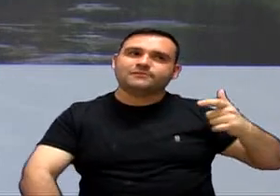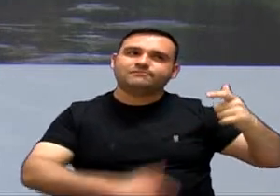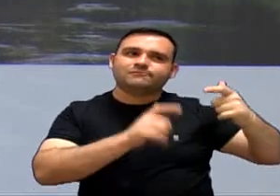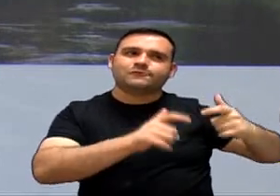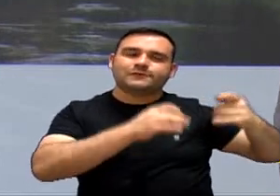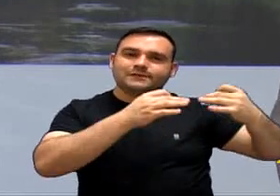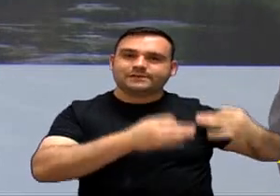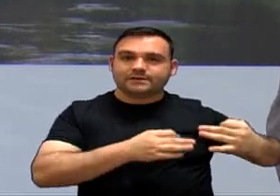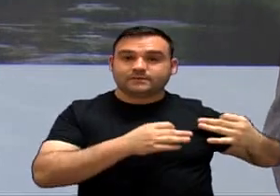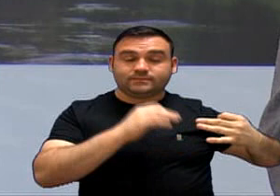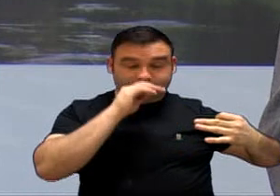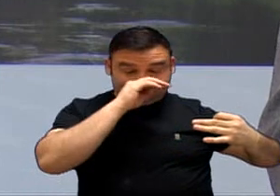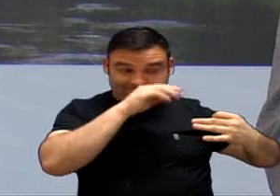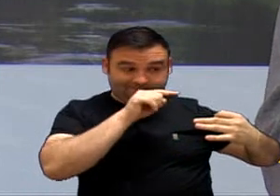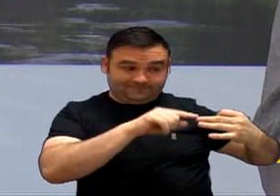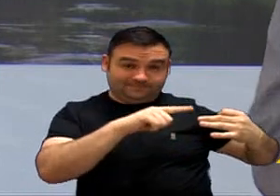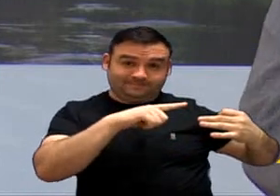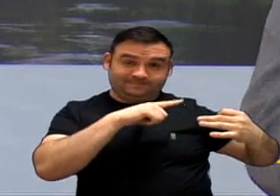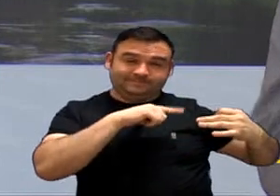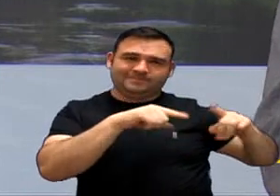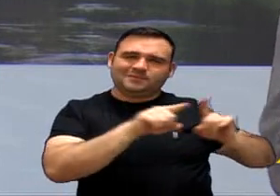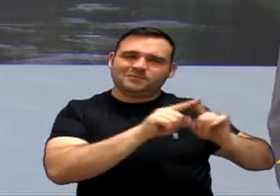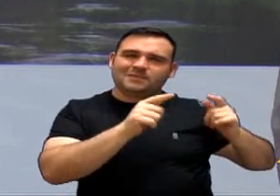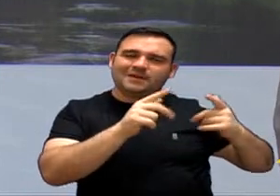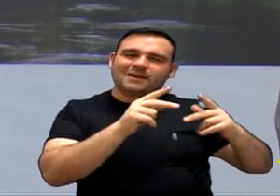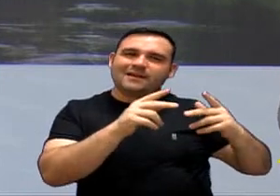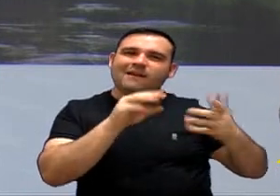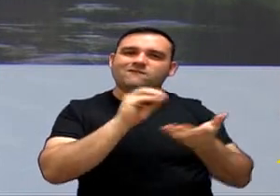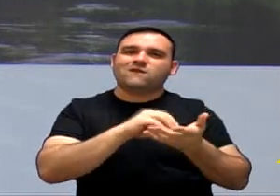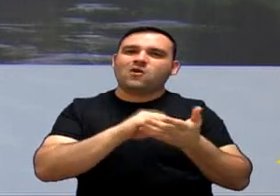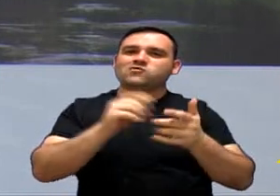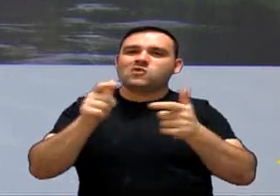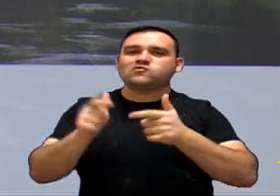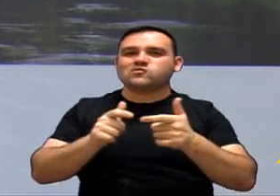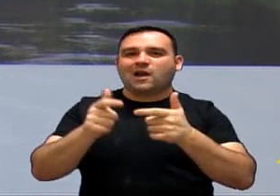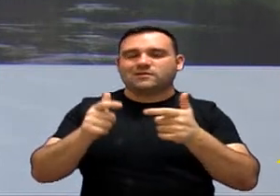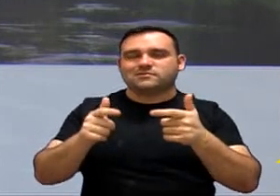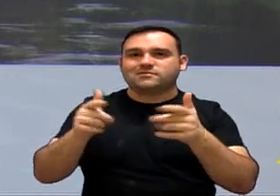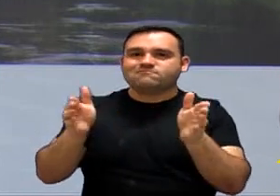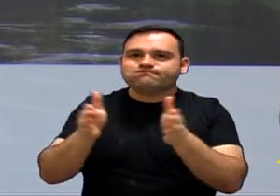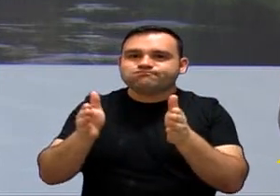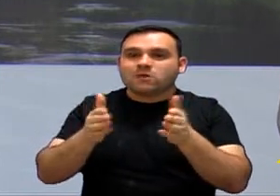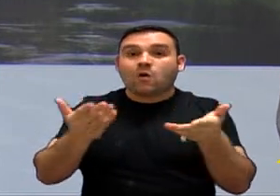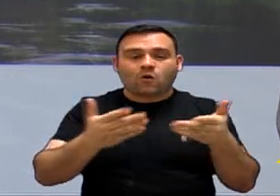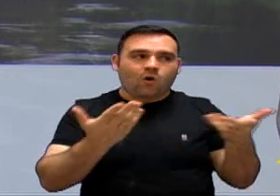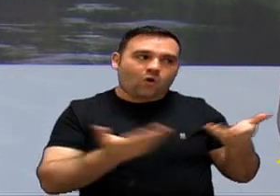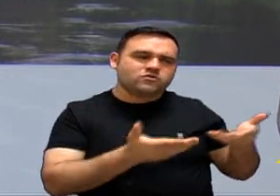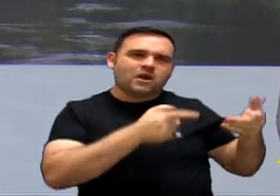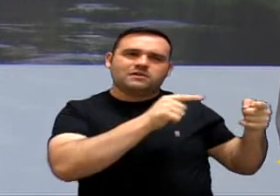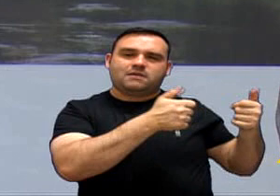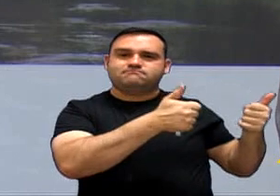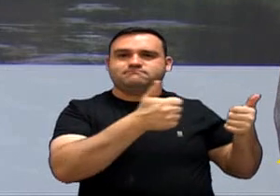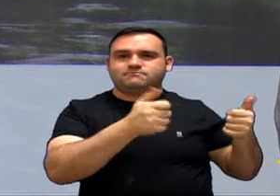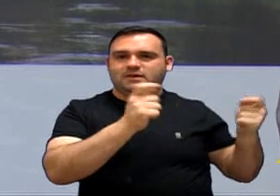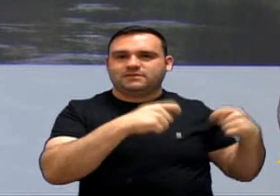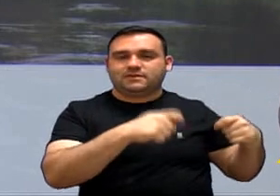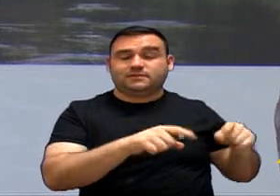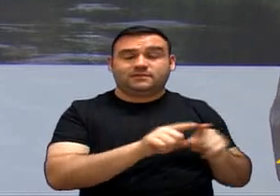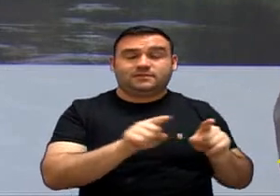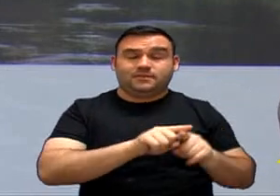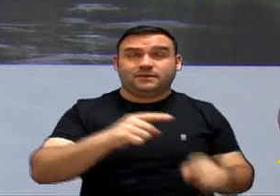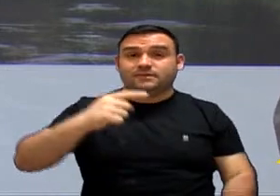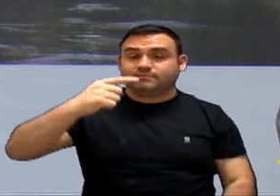mais adequado lá eles estavam com o local mais escasso Então hoje eles estão muito bem instalados Lembrando